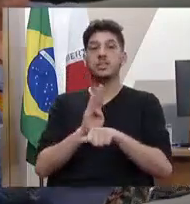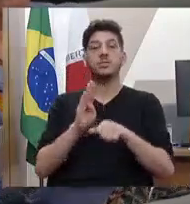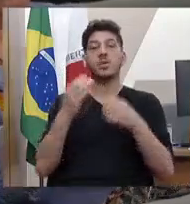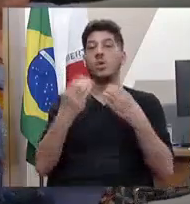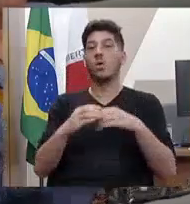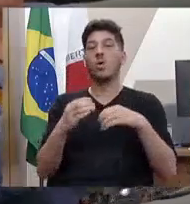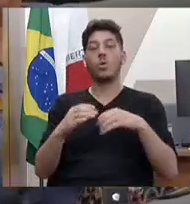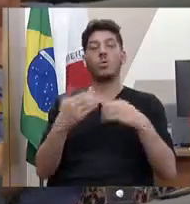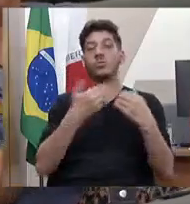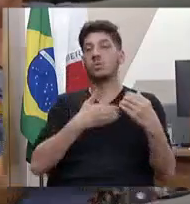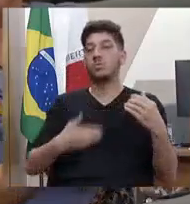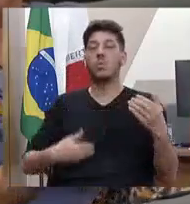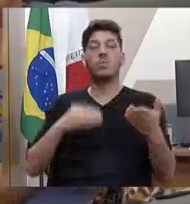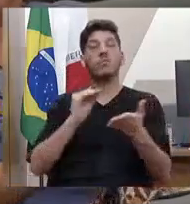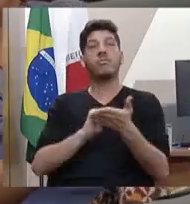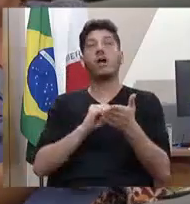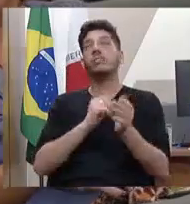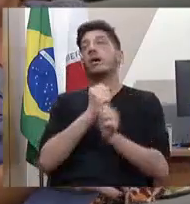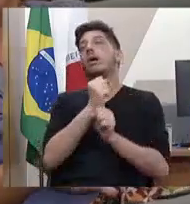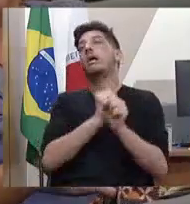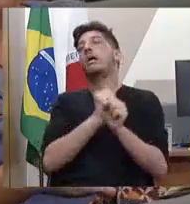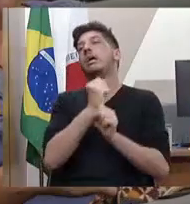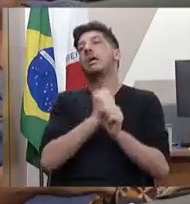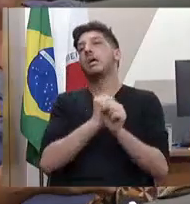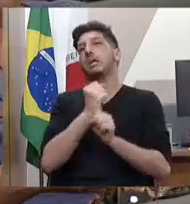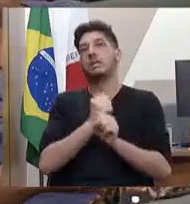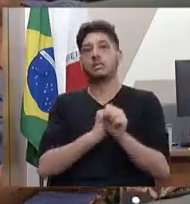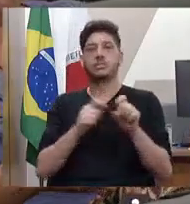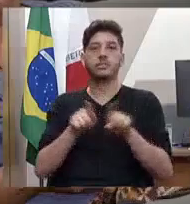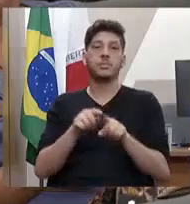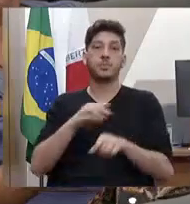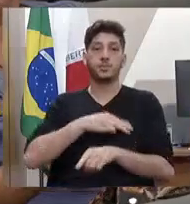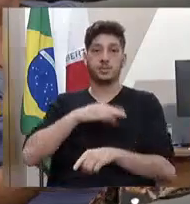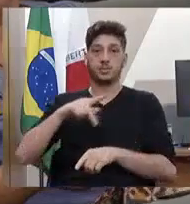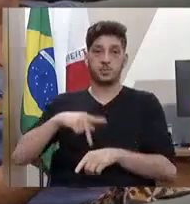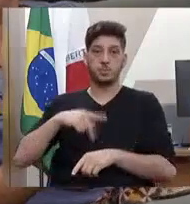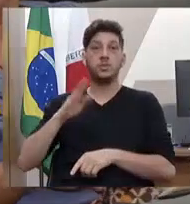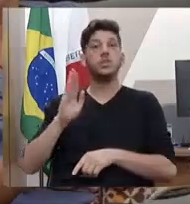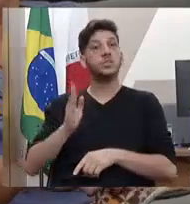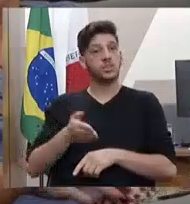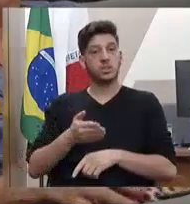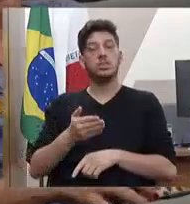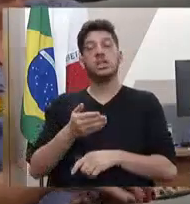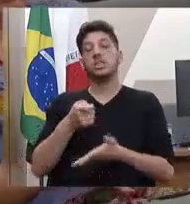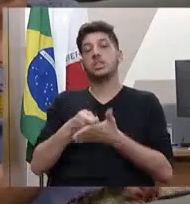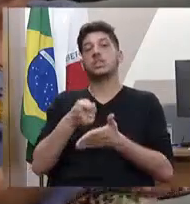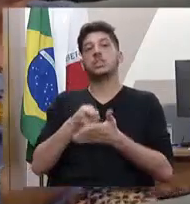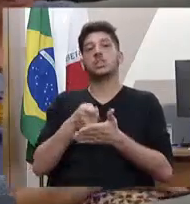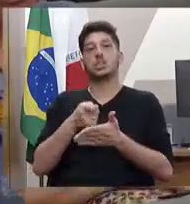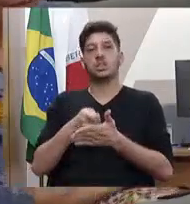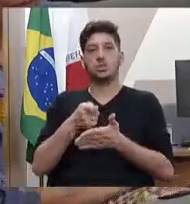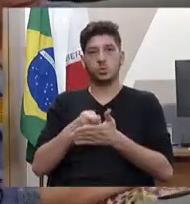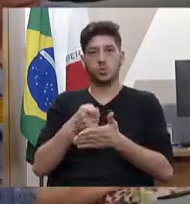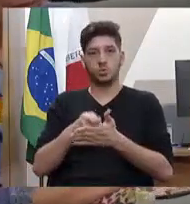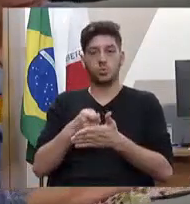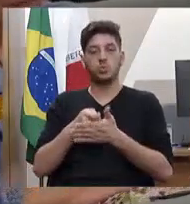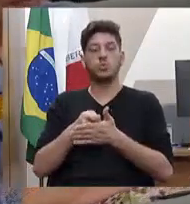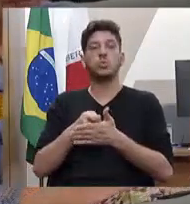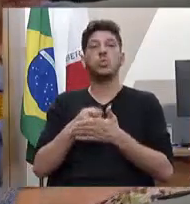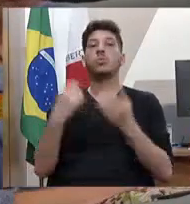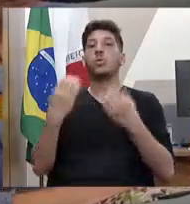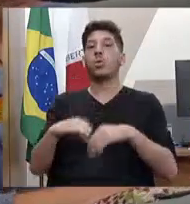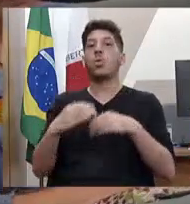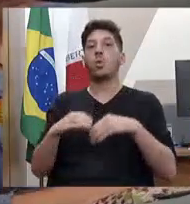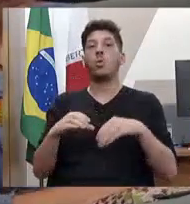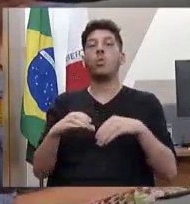um taque do Ministério Público onde a promotoria já exigiu que o prefeito ele abrisse concurso público para todas as